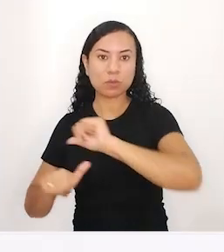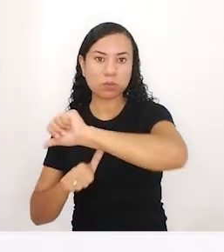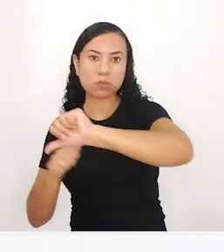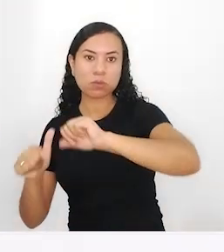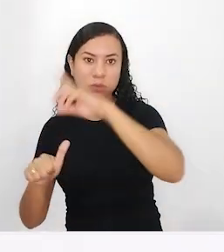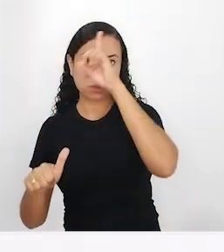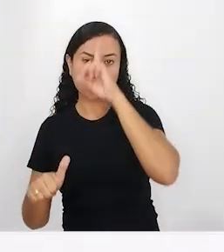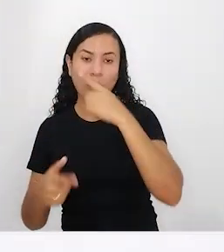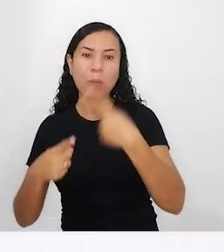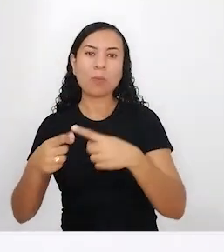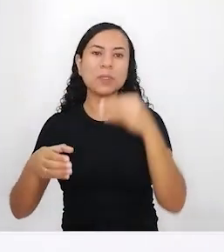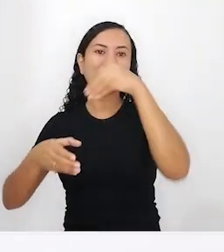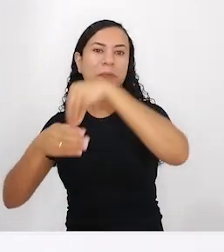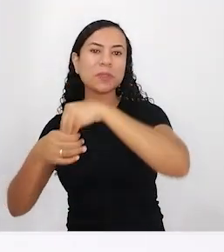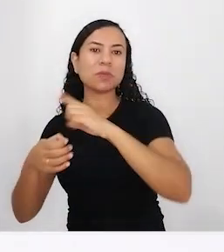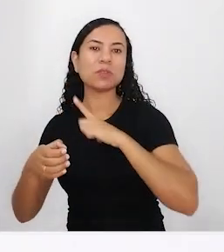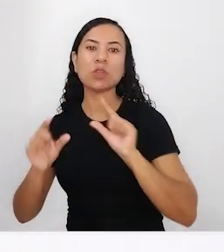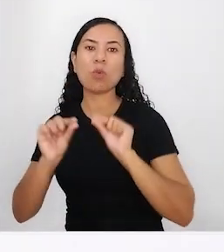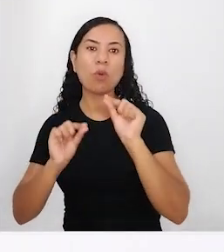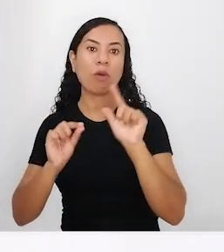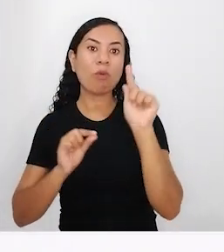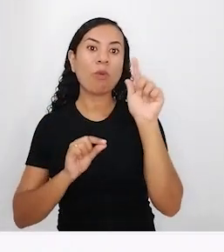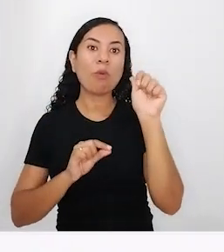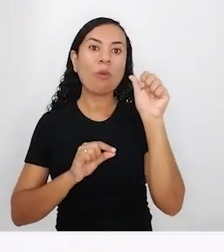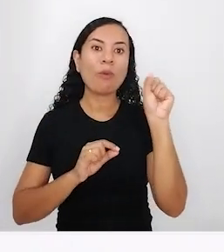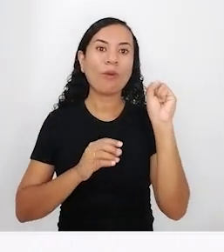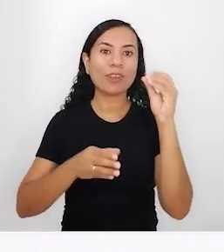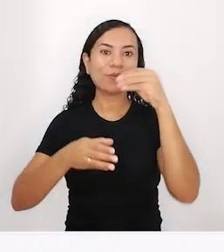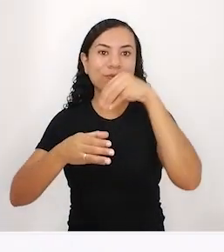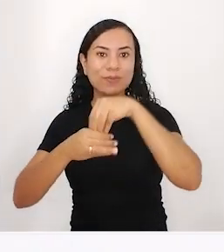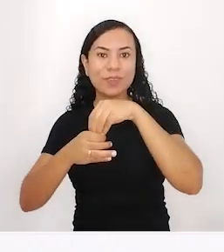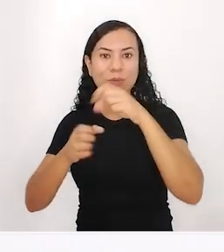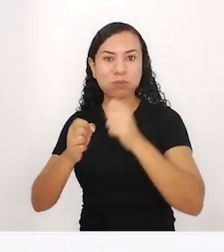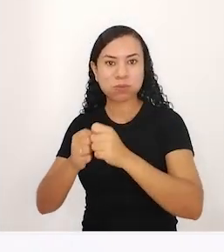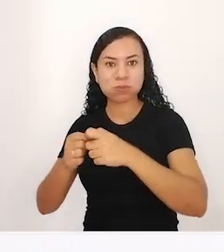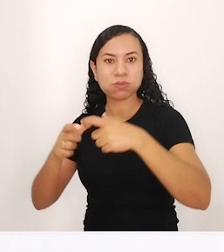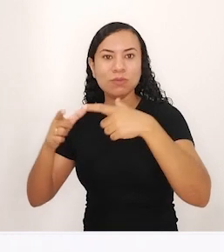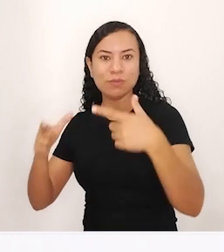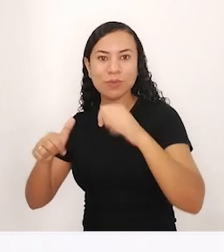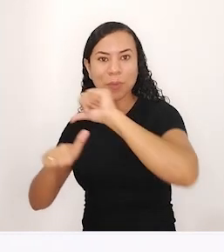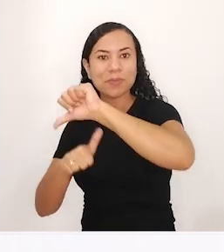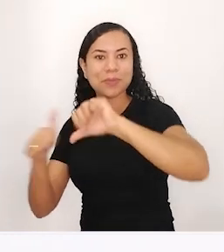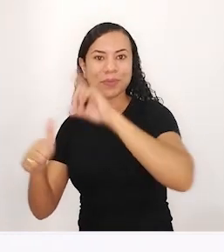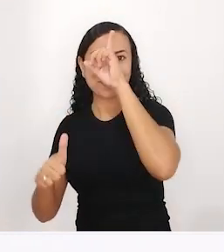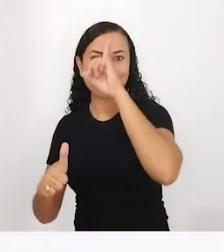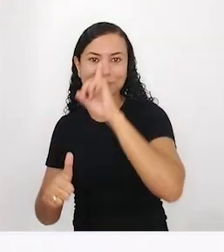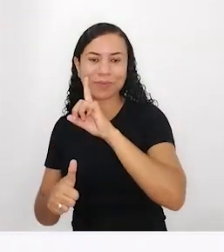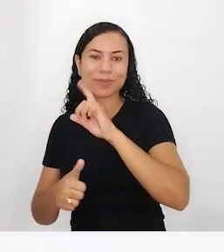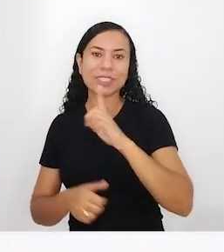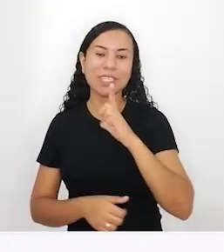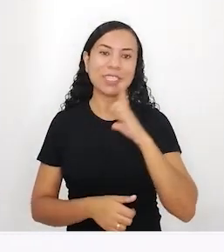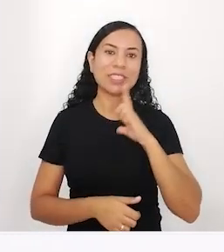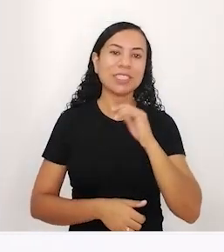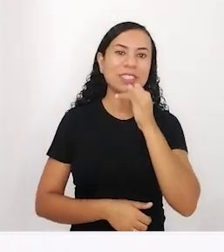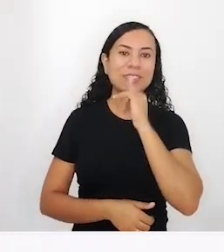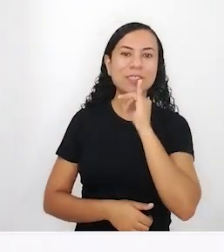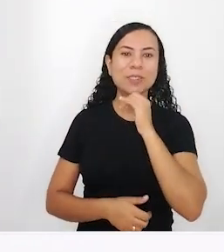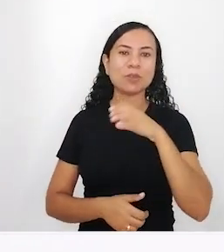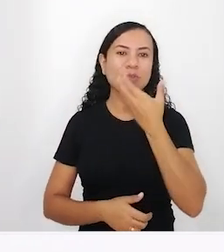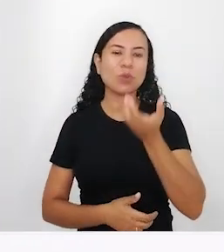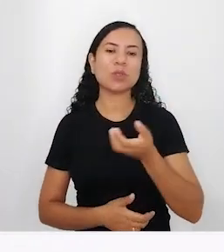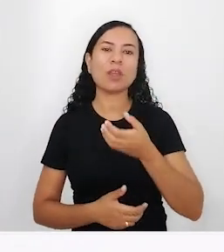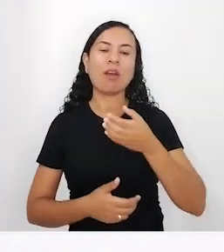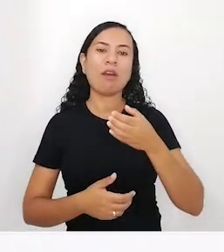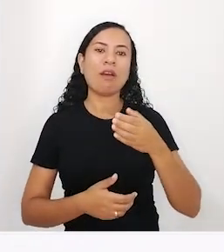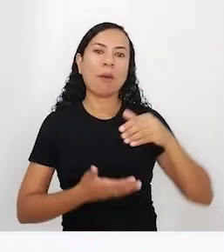A respiração delas e a produção de etileno aumentam bastante durante o amadurecimento. E alguns exemplos são o abacate,